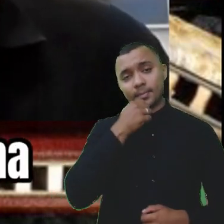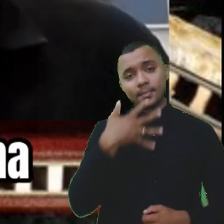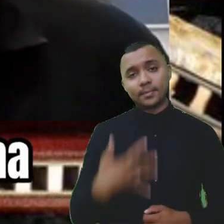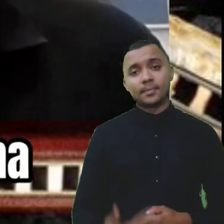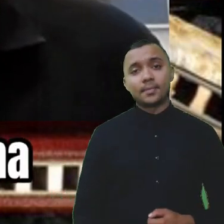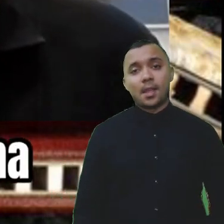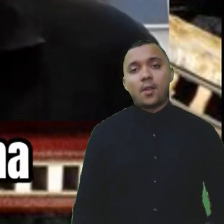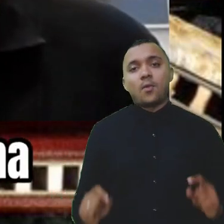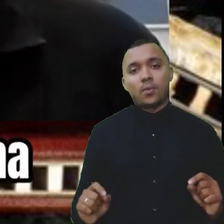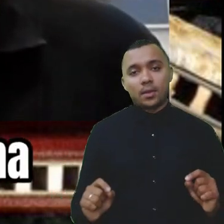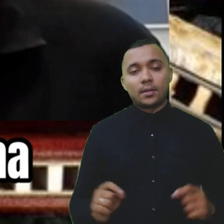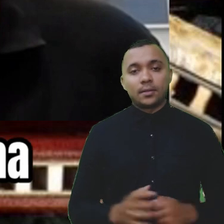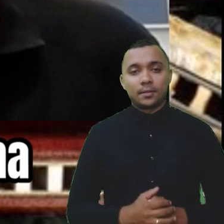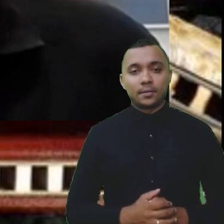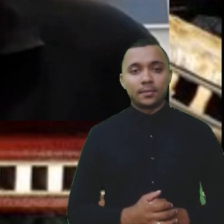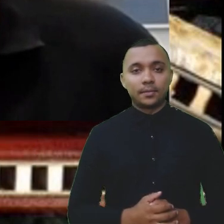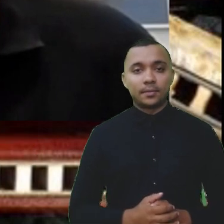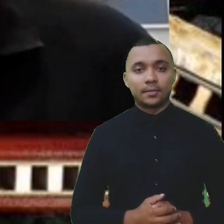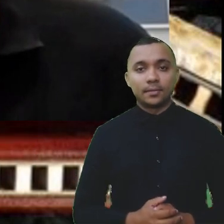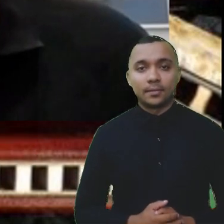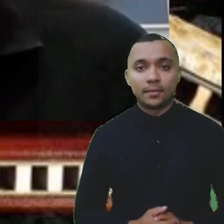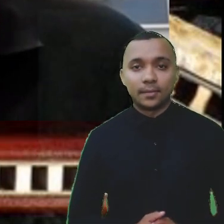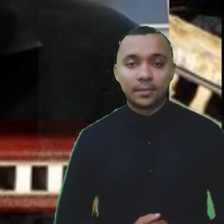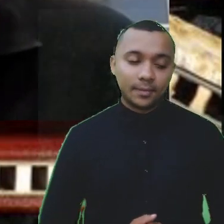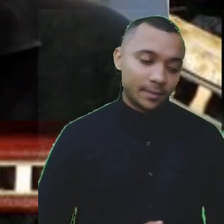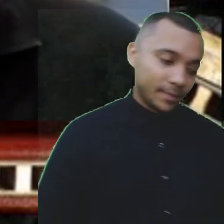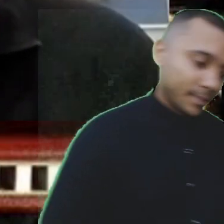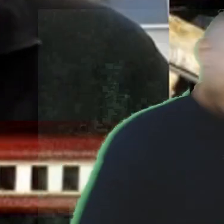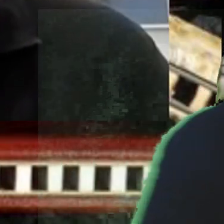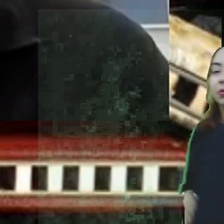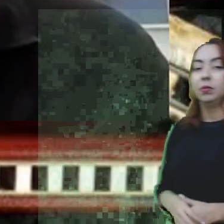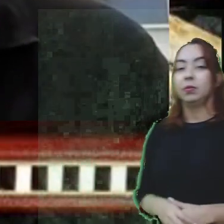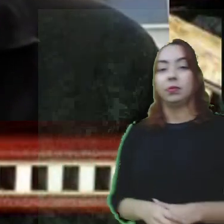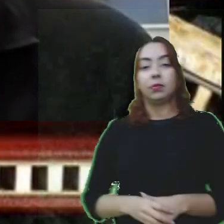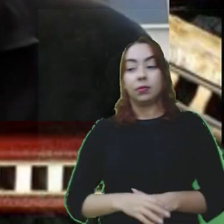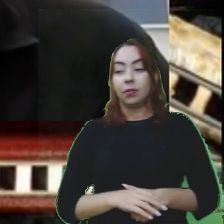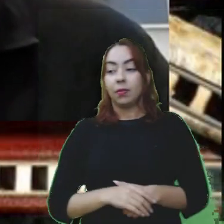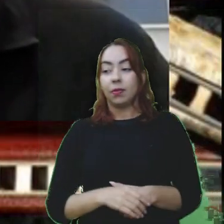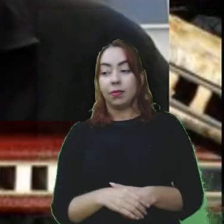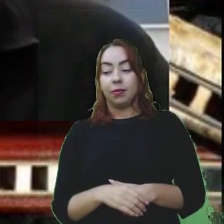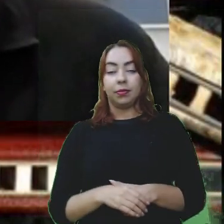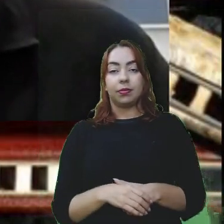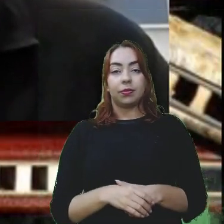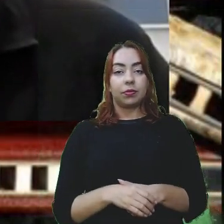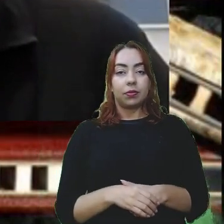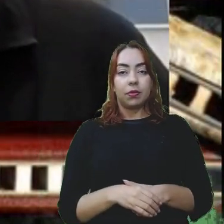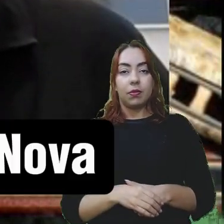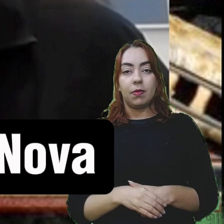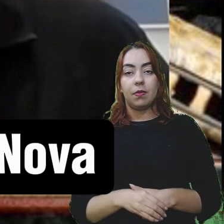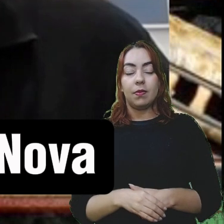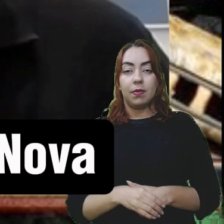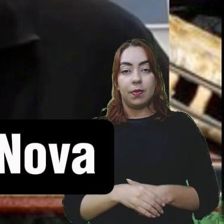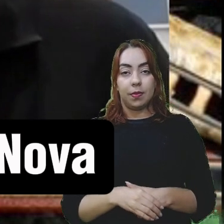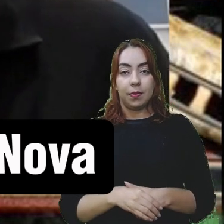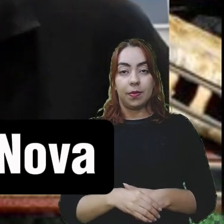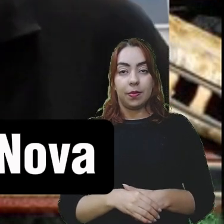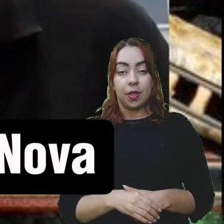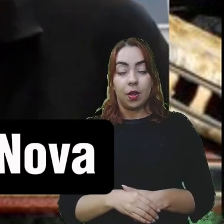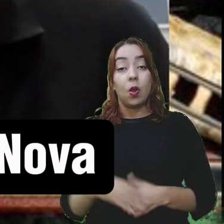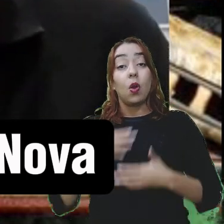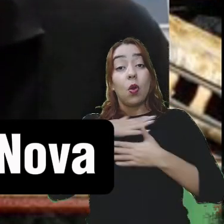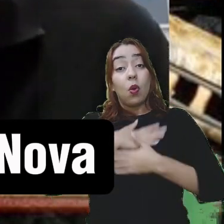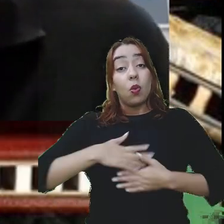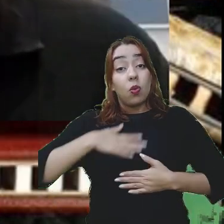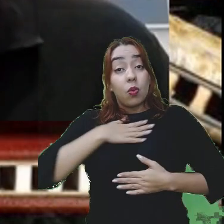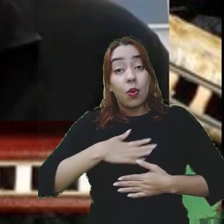um percentual muito baixo da minha realização artística foi de tocar coisas que eu não gosto. Então, sempre gostei muito